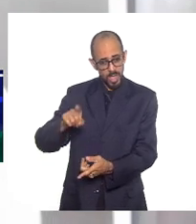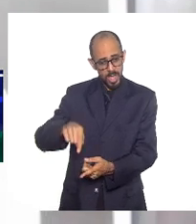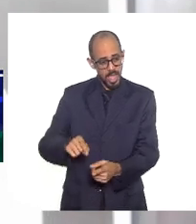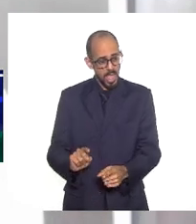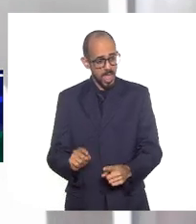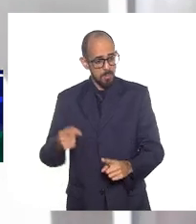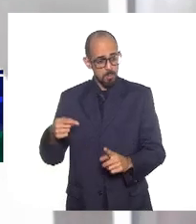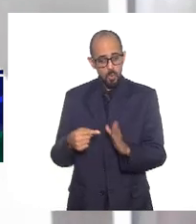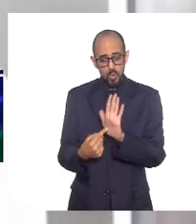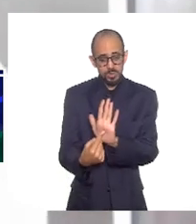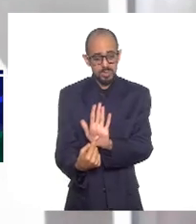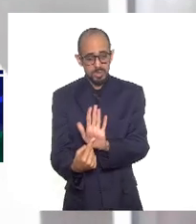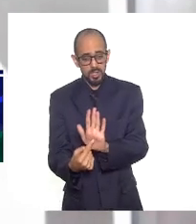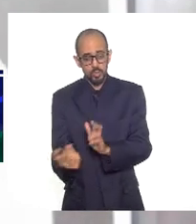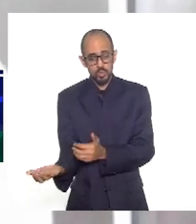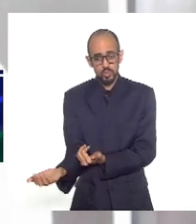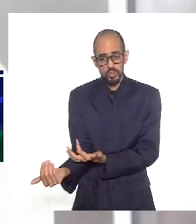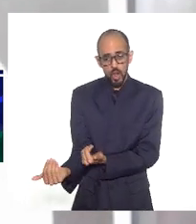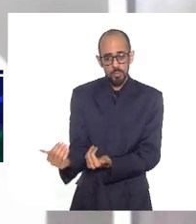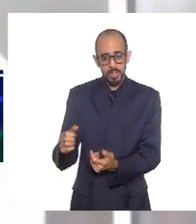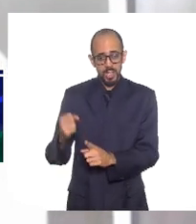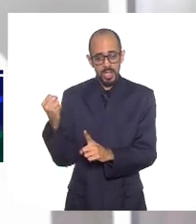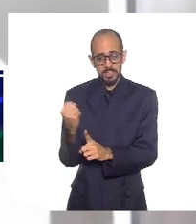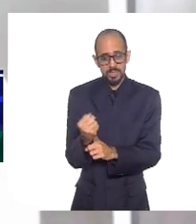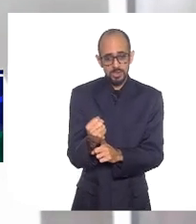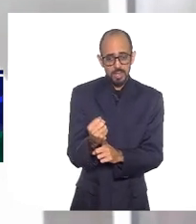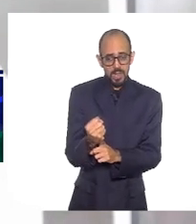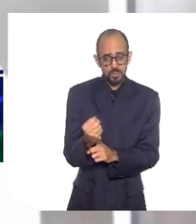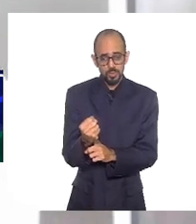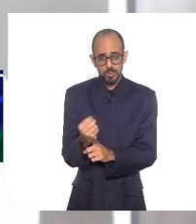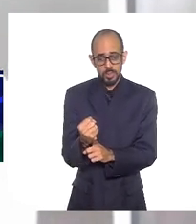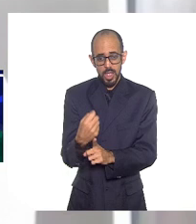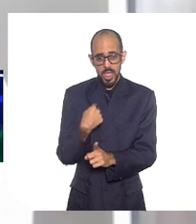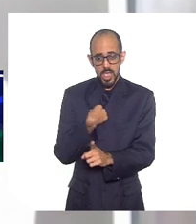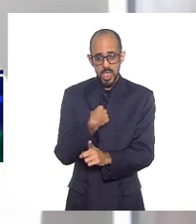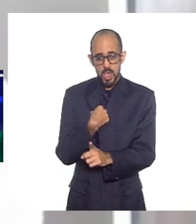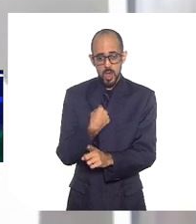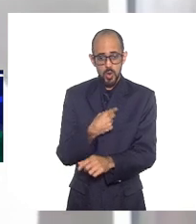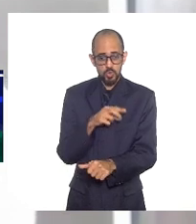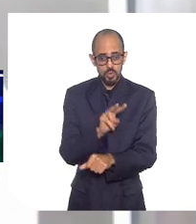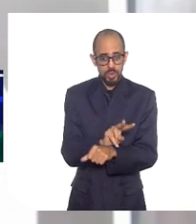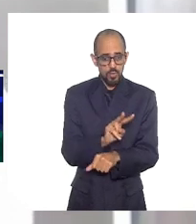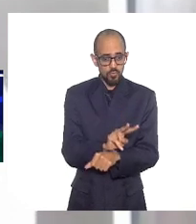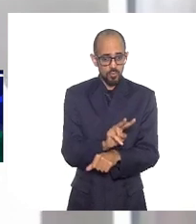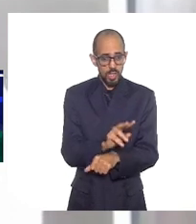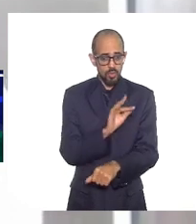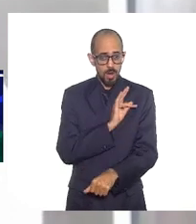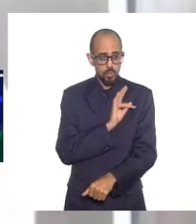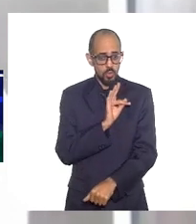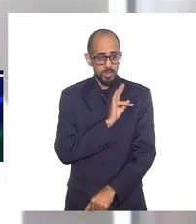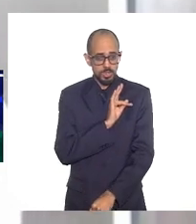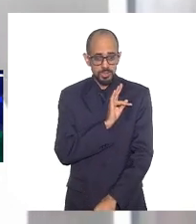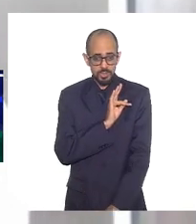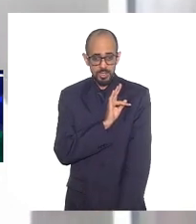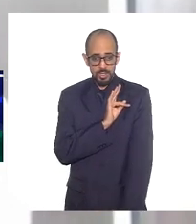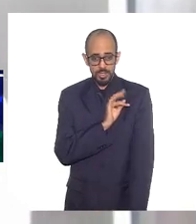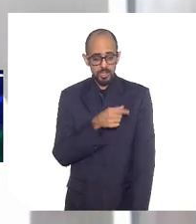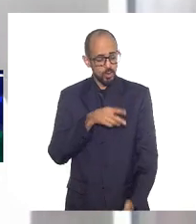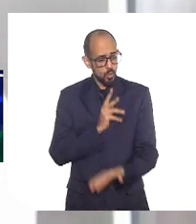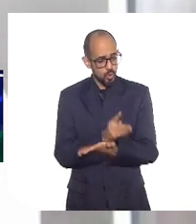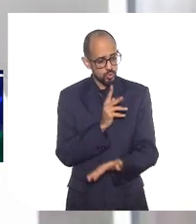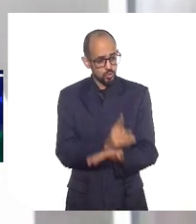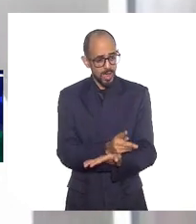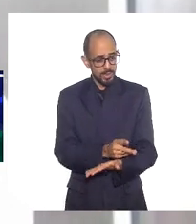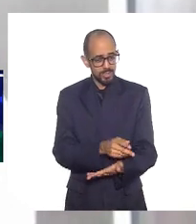foi assassinado, mas não trazendo alusão à polícia, porque eu sou super defensora da polícia. Eu defendo e continuarei defendendo os